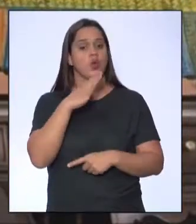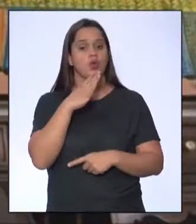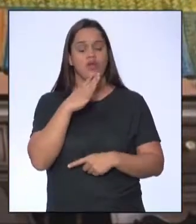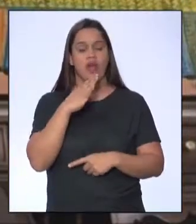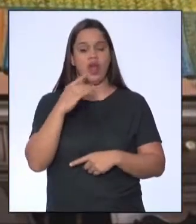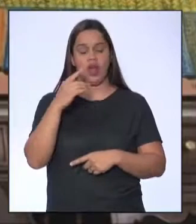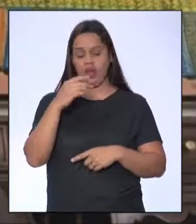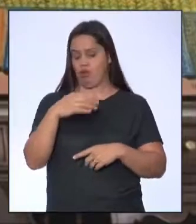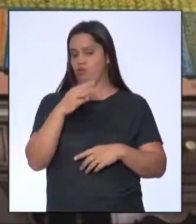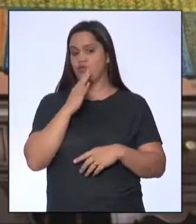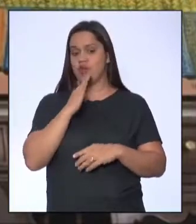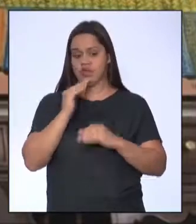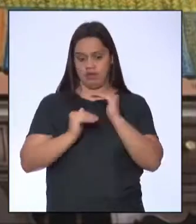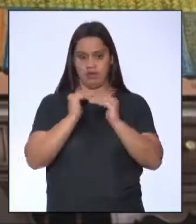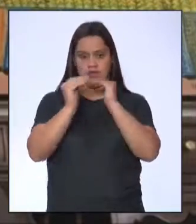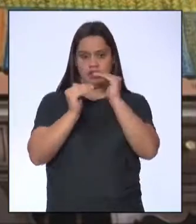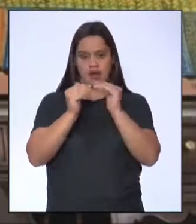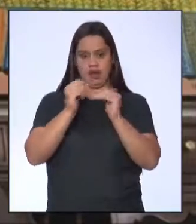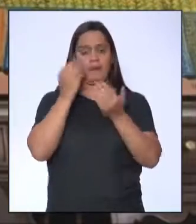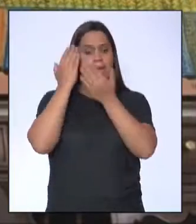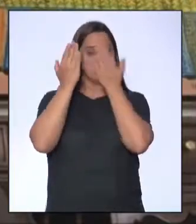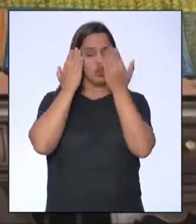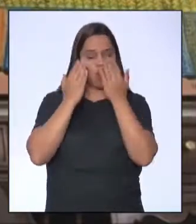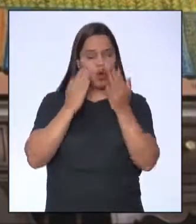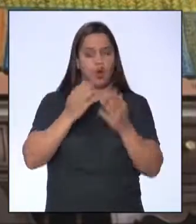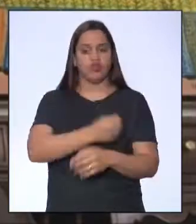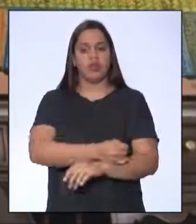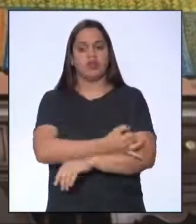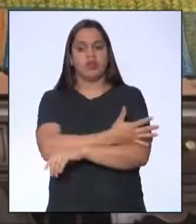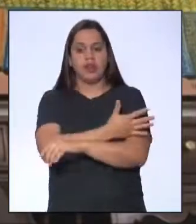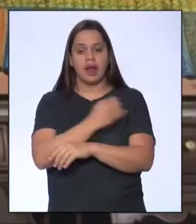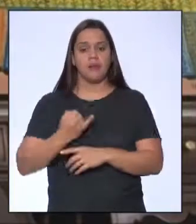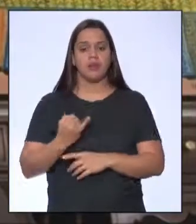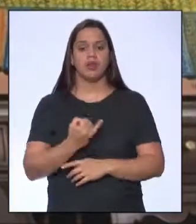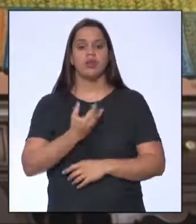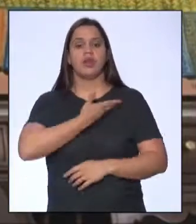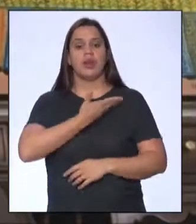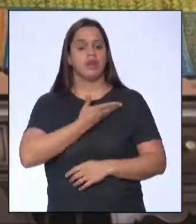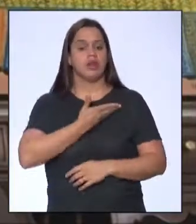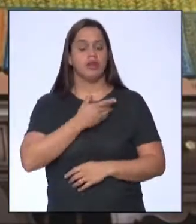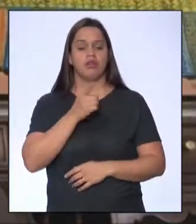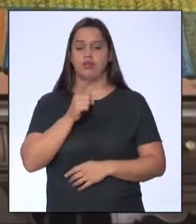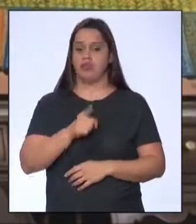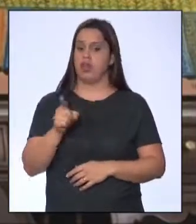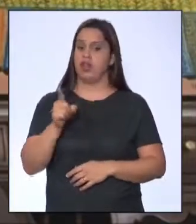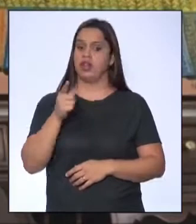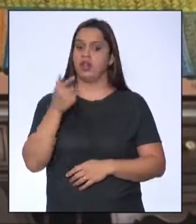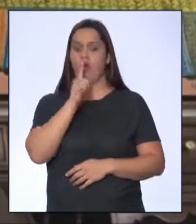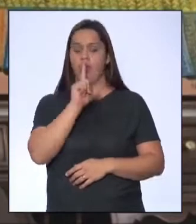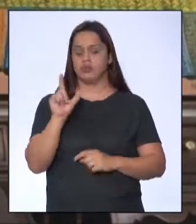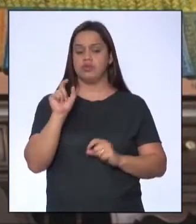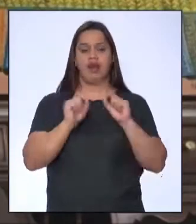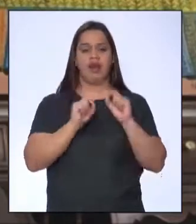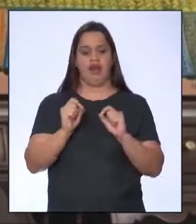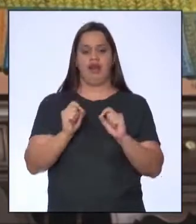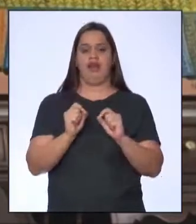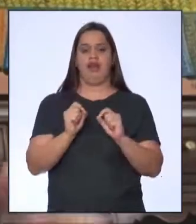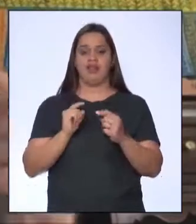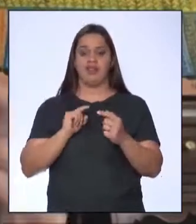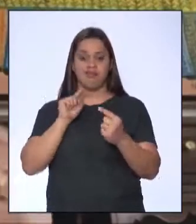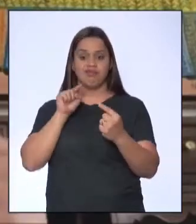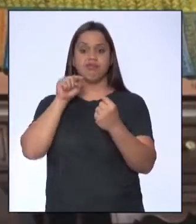psicológico, emocional, da importância dos colegas, essa coisa, você não chega até o